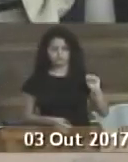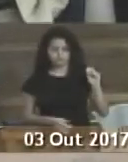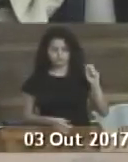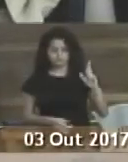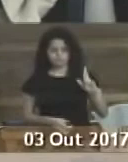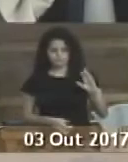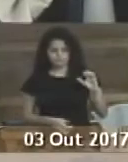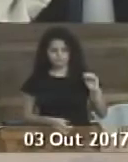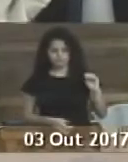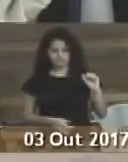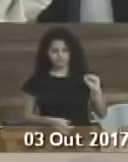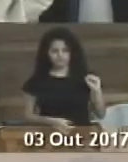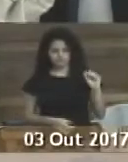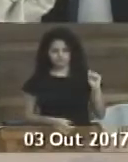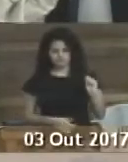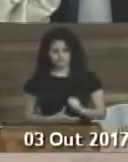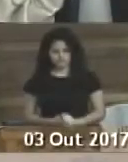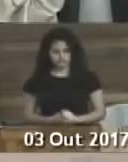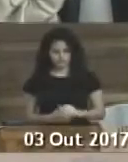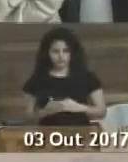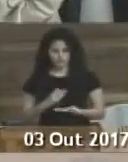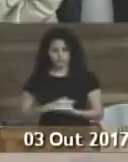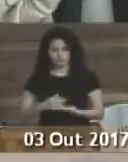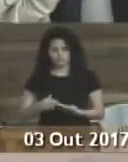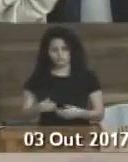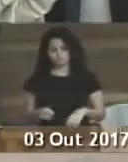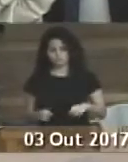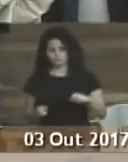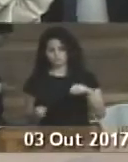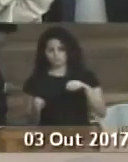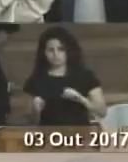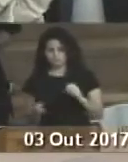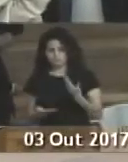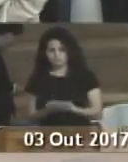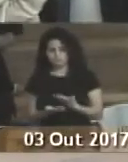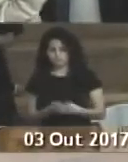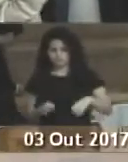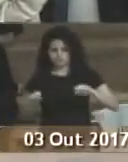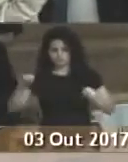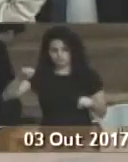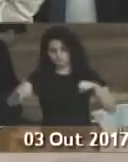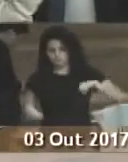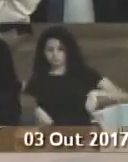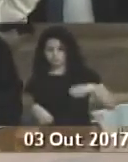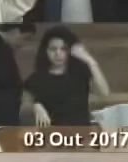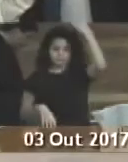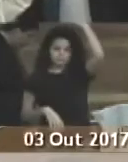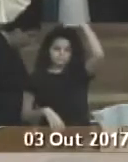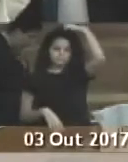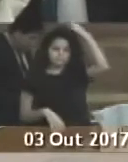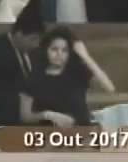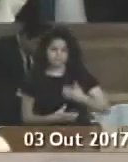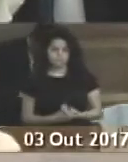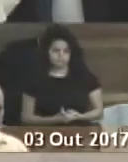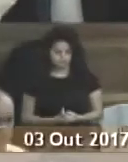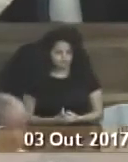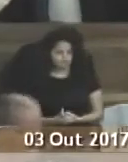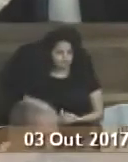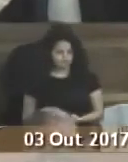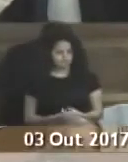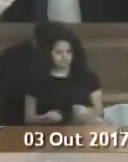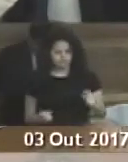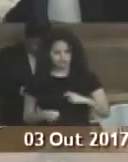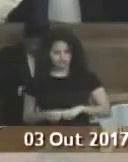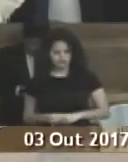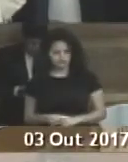em março de 2005 e logo foi chamada para compor a equipe da COAR, que iria participar do Campeonato Paulista de Canoagem de